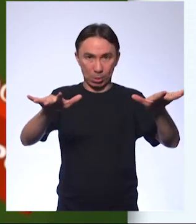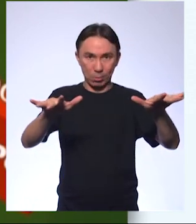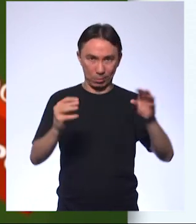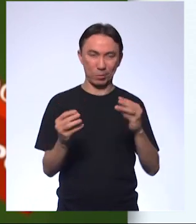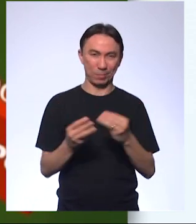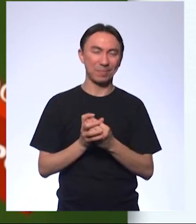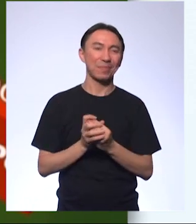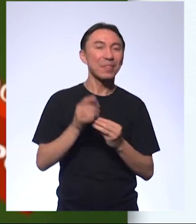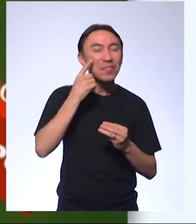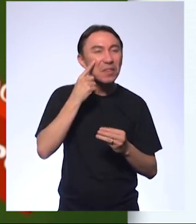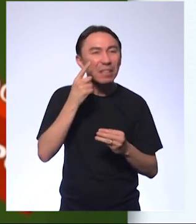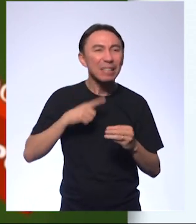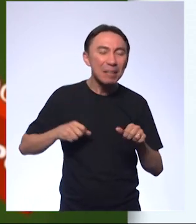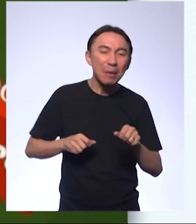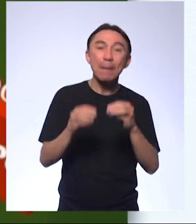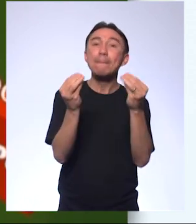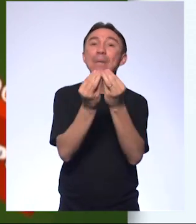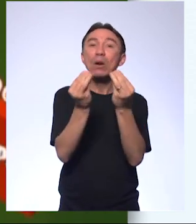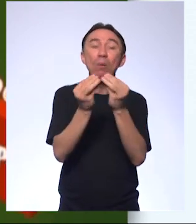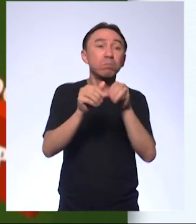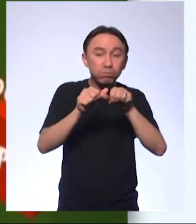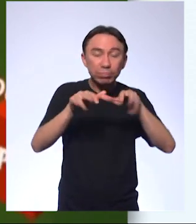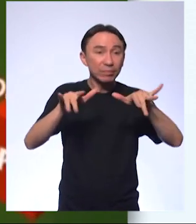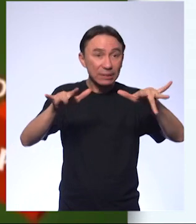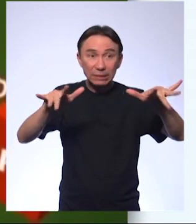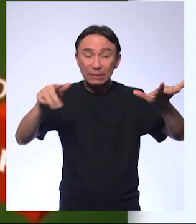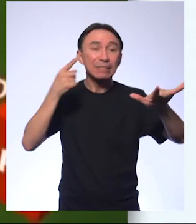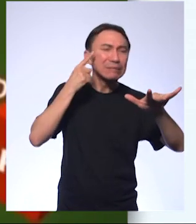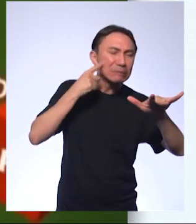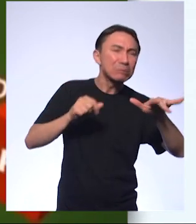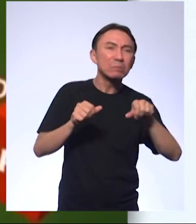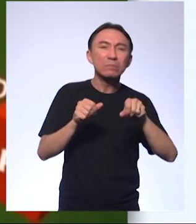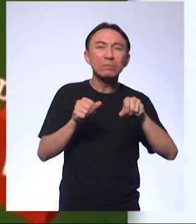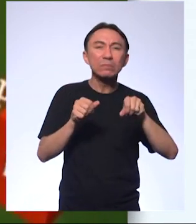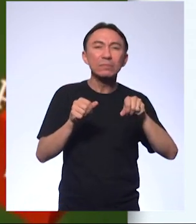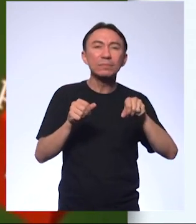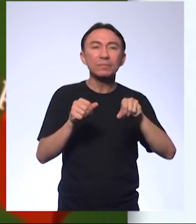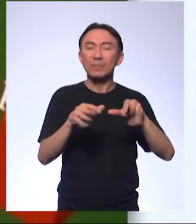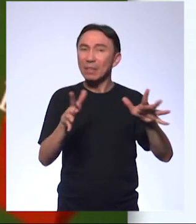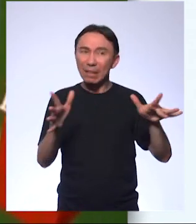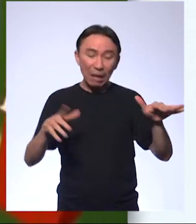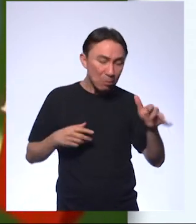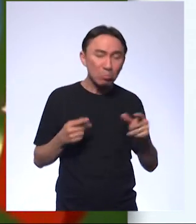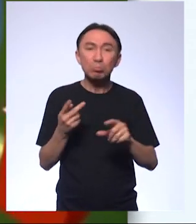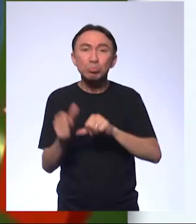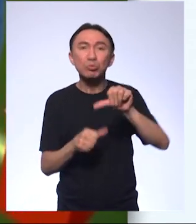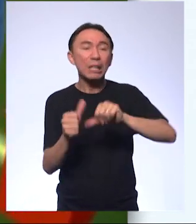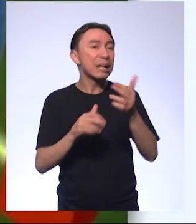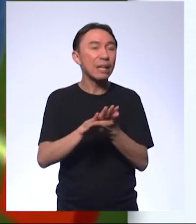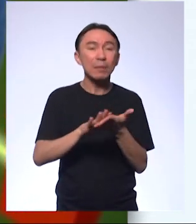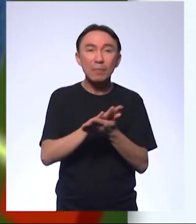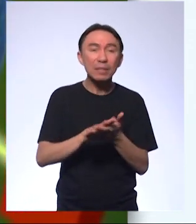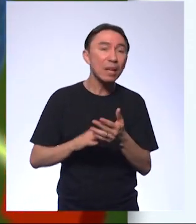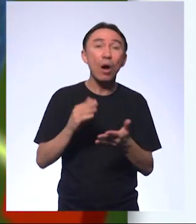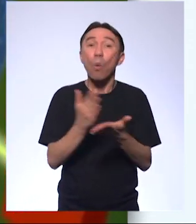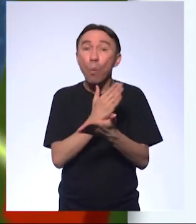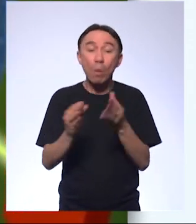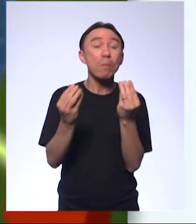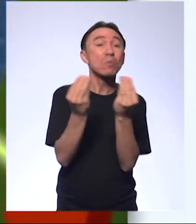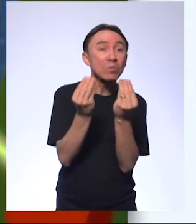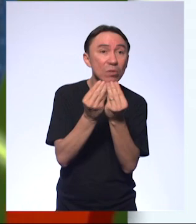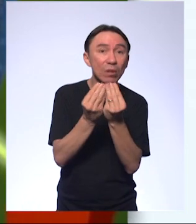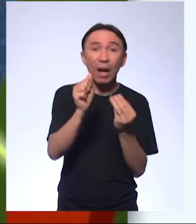uma finíssima lâmina de ouro com partículas alfa de carga positiva emitidas pelo elemento químico polônio e depois medir o espalhamento